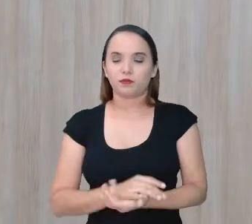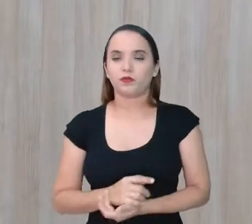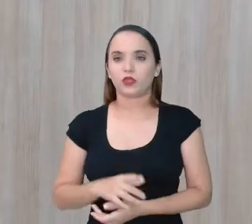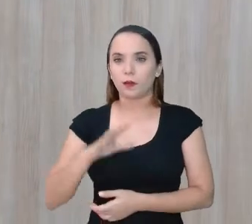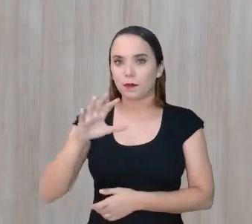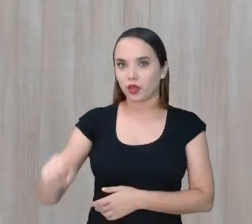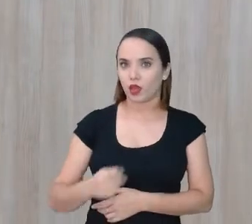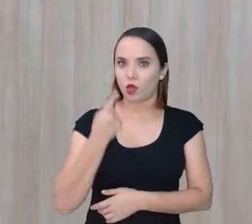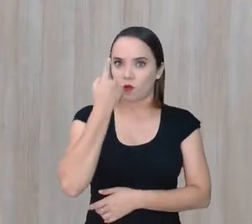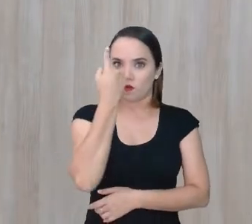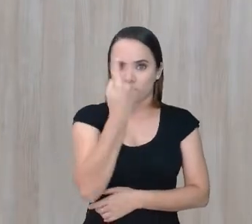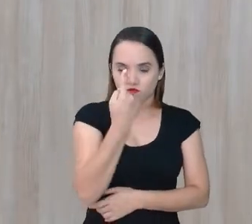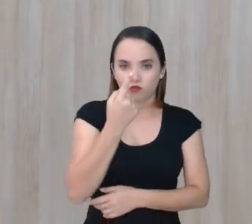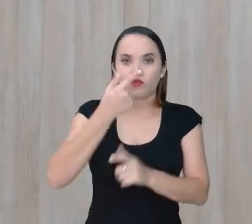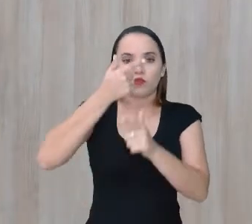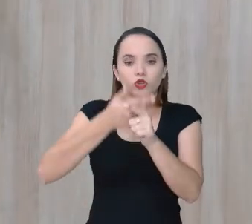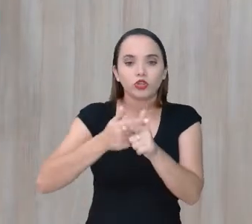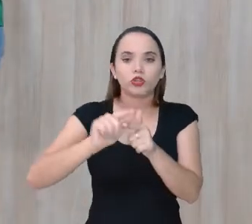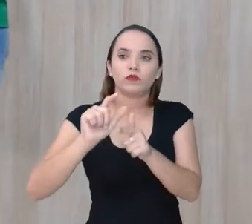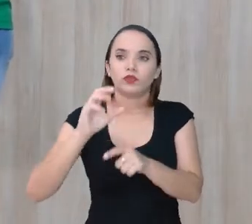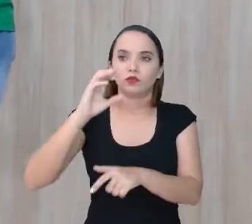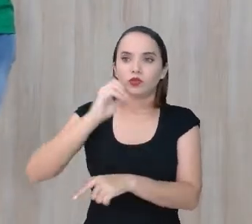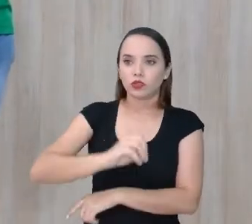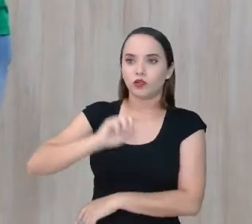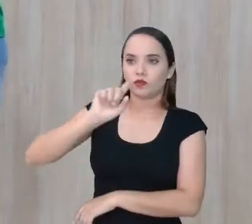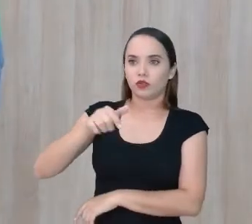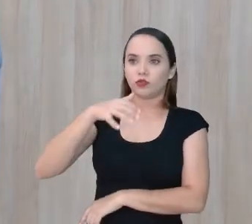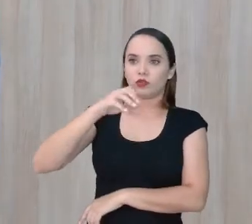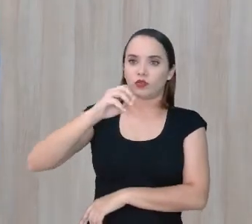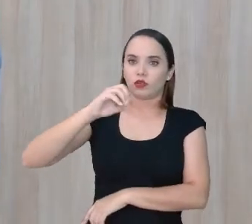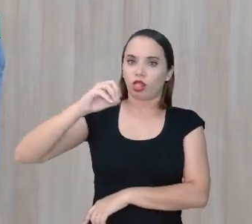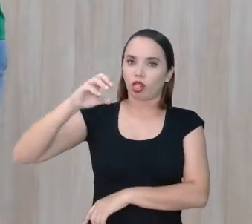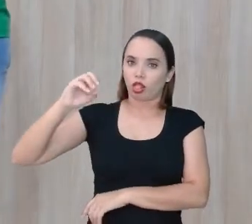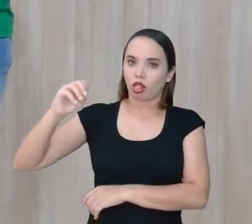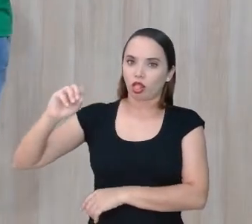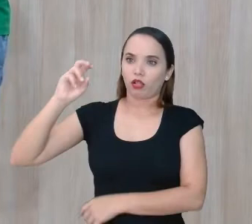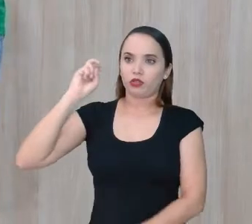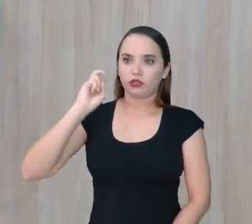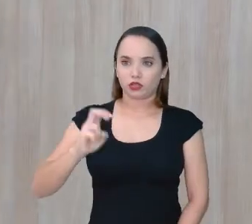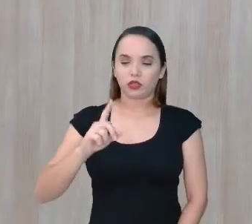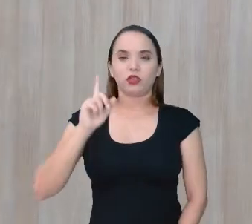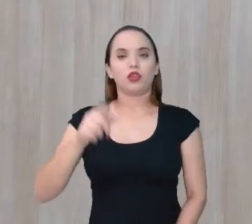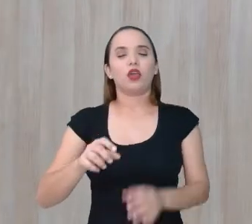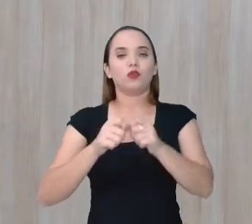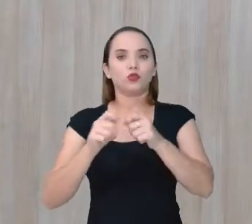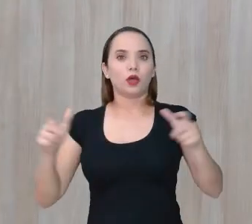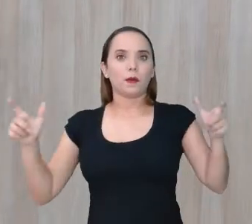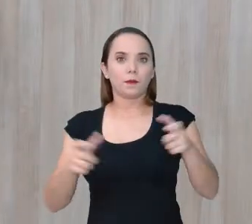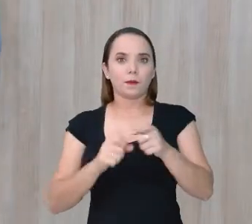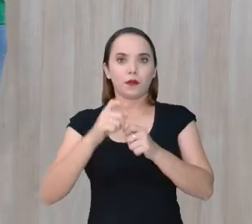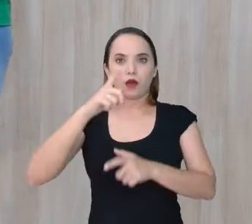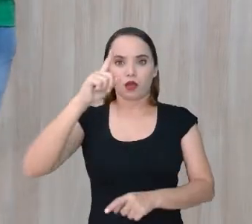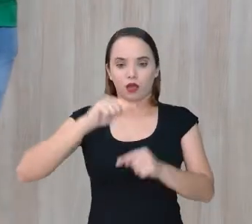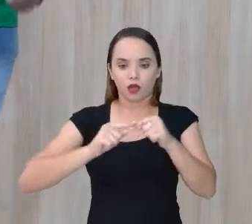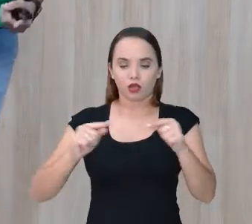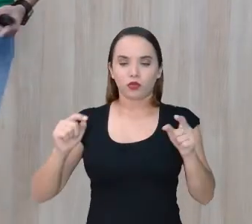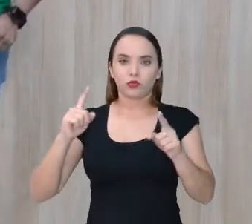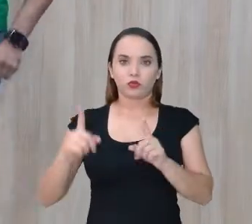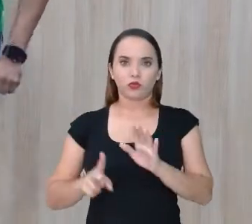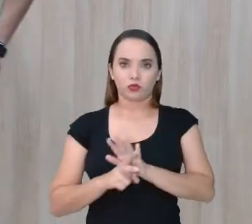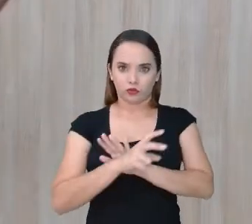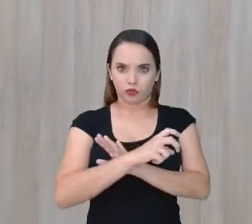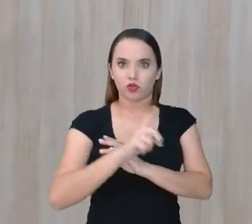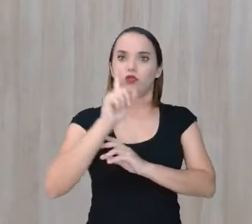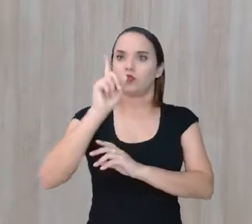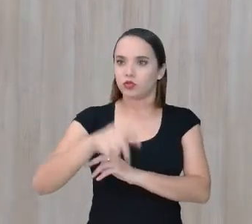e dividir por esse número aí, que é o tamanho do coronavírus. Pode notar que as unidades de medidas, elas são as mesmas,